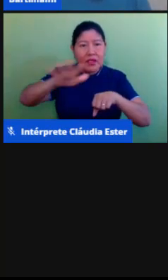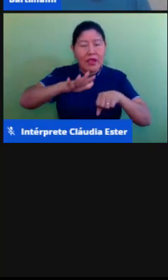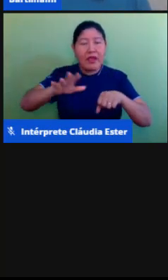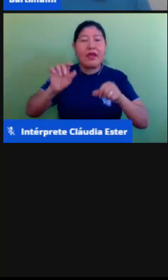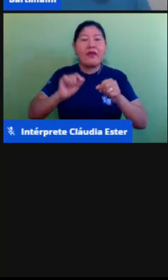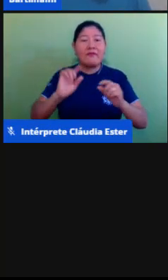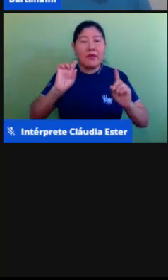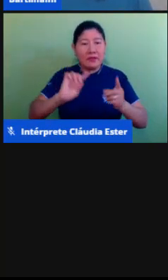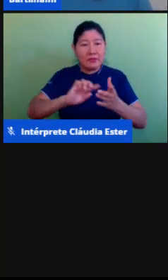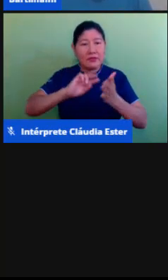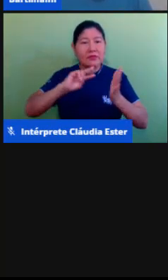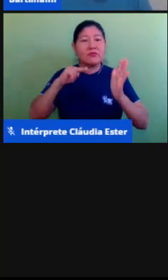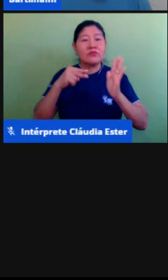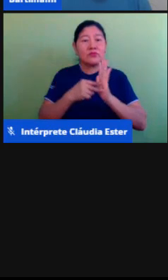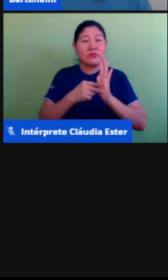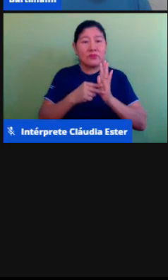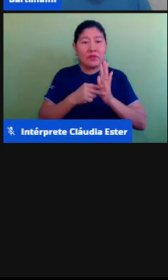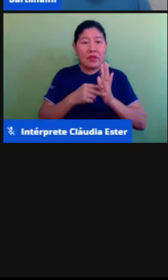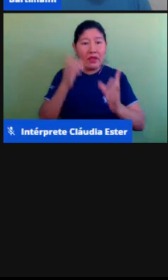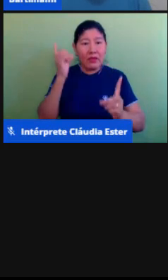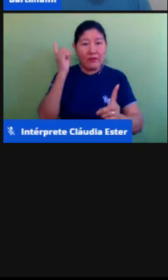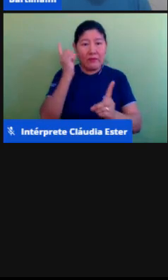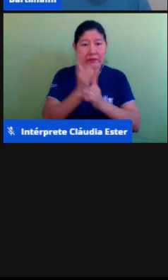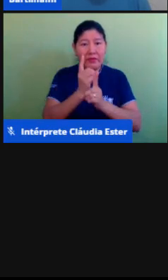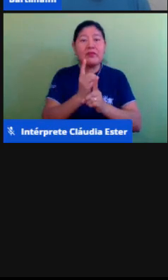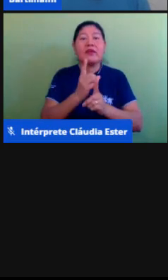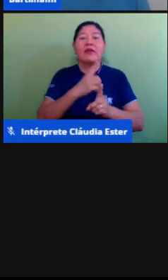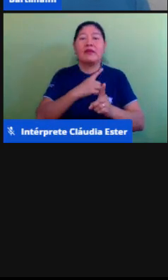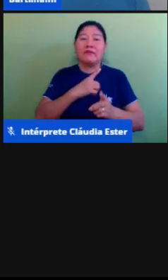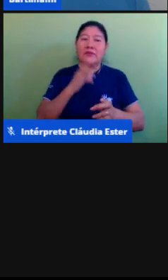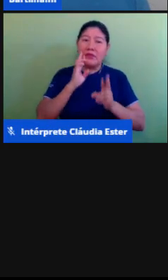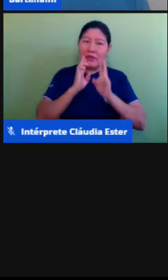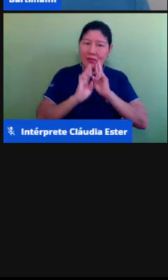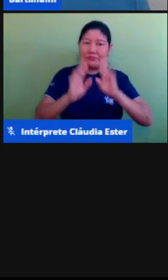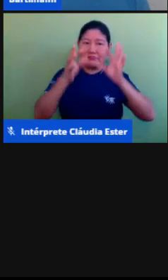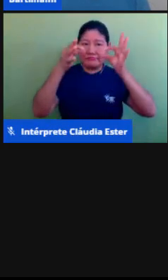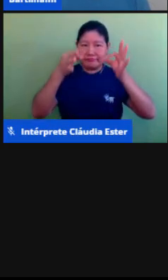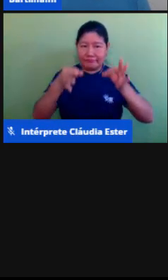sim você tem o pixel classificado. Pode avançar agora.